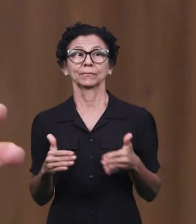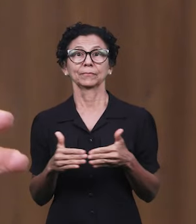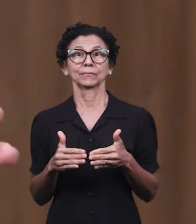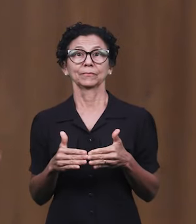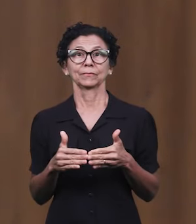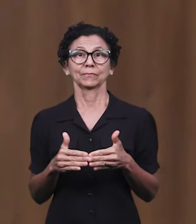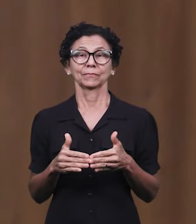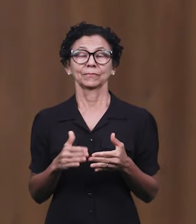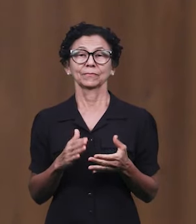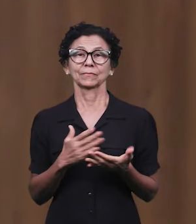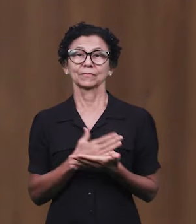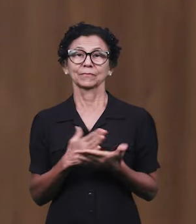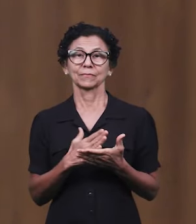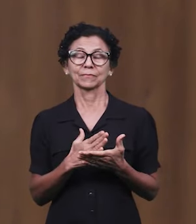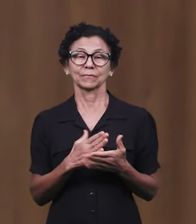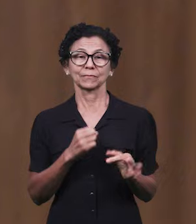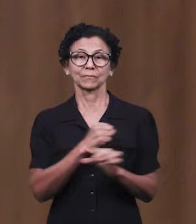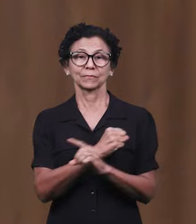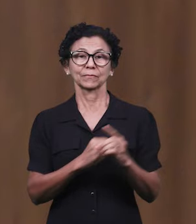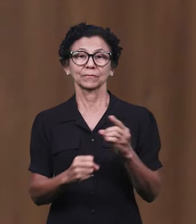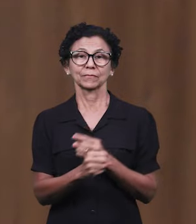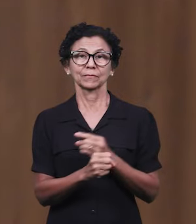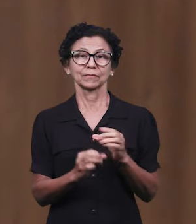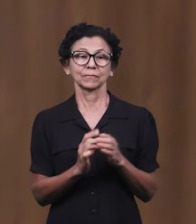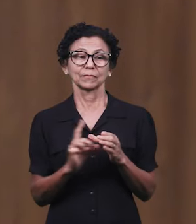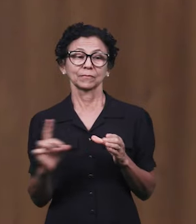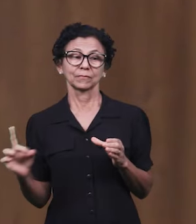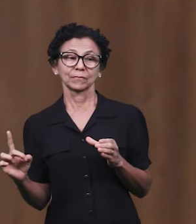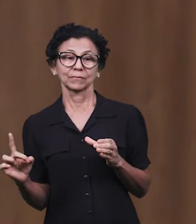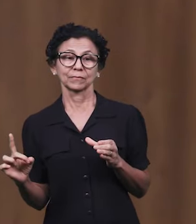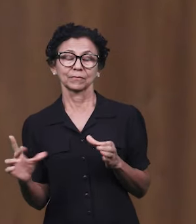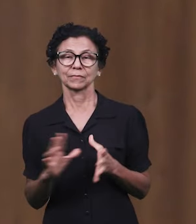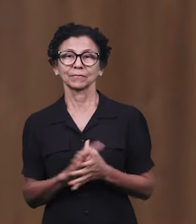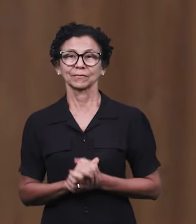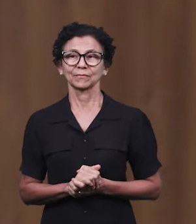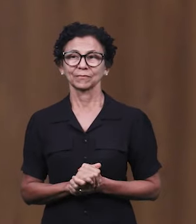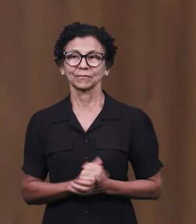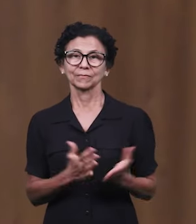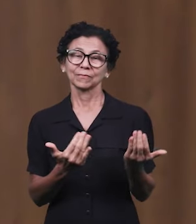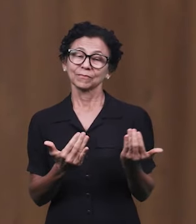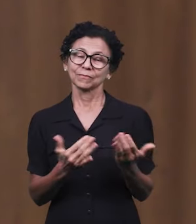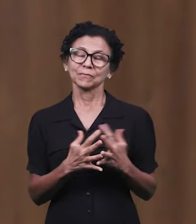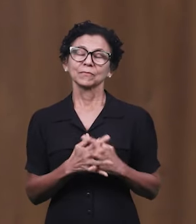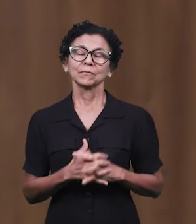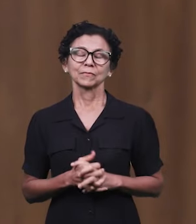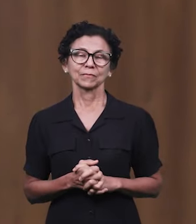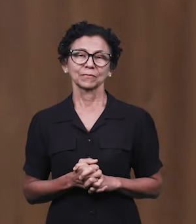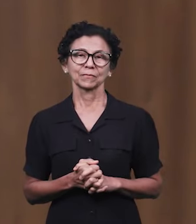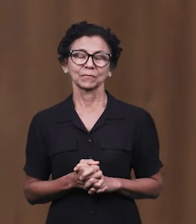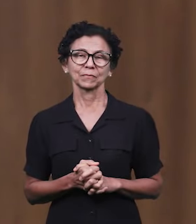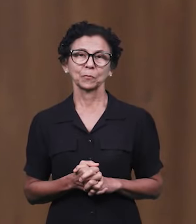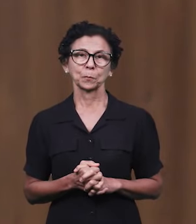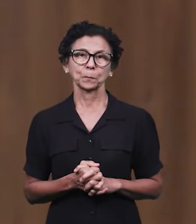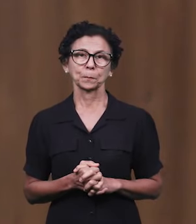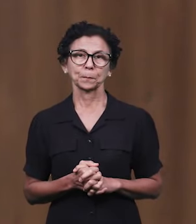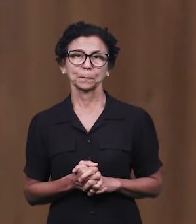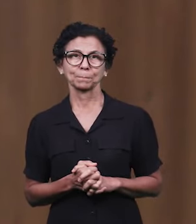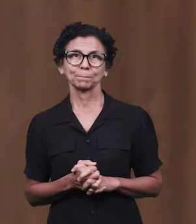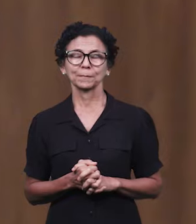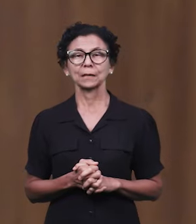social. Quando ele é jovem, essa exclusão se completa. Então ele tem um círculo de